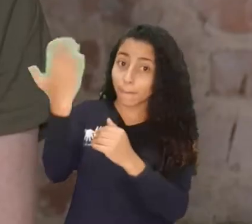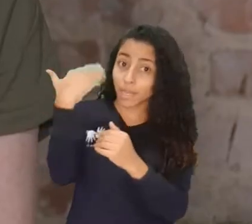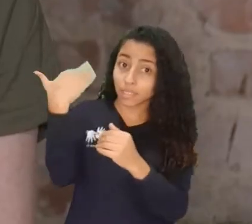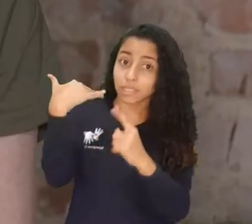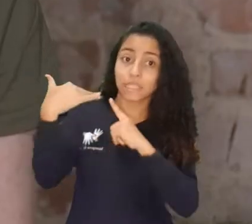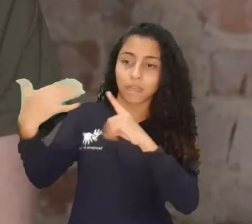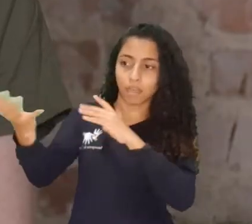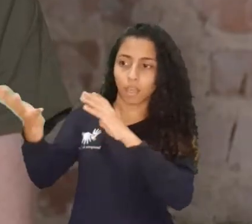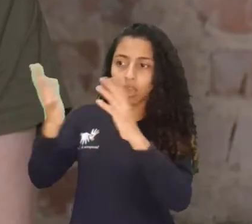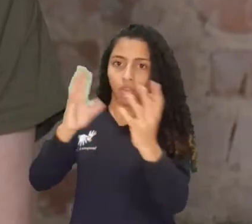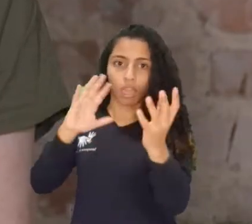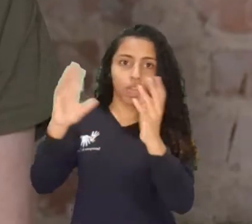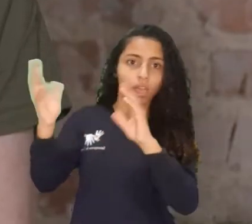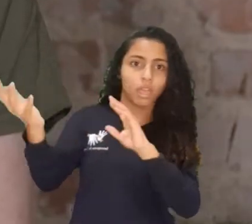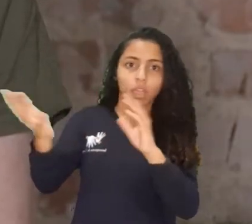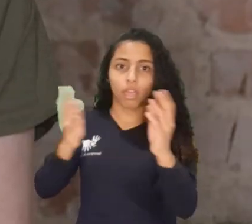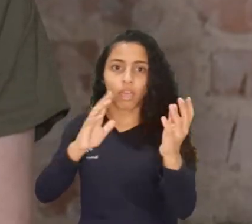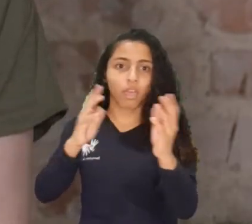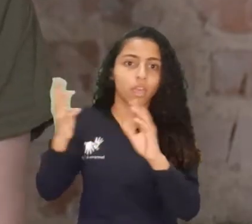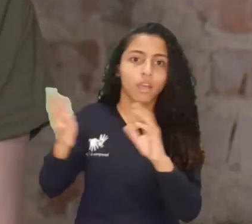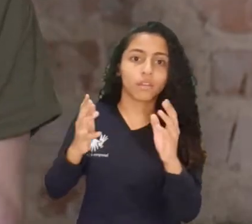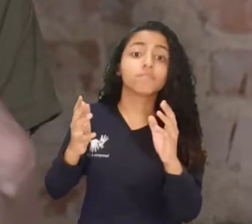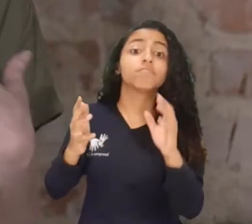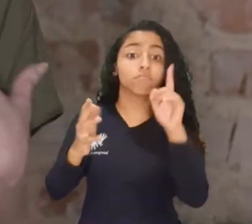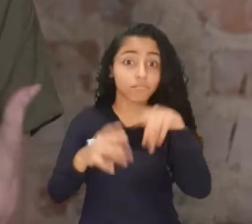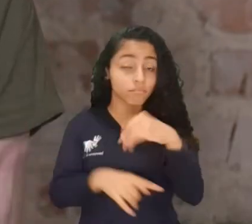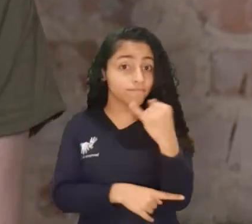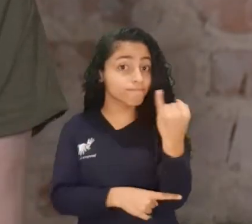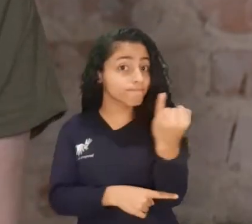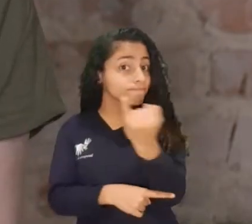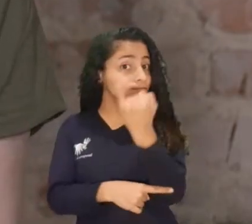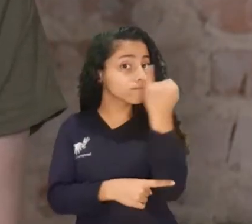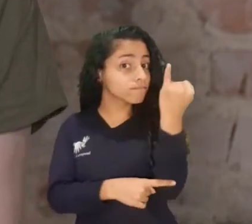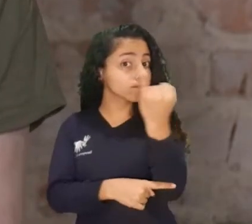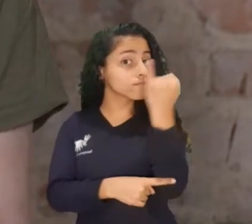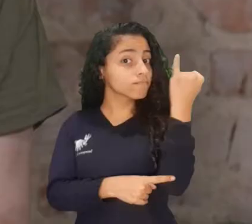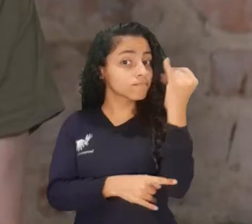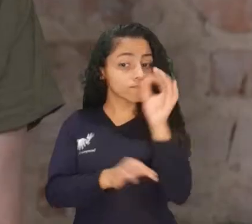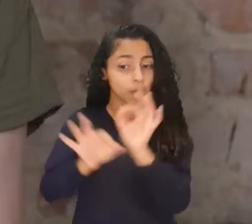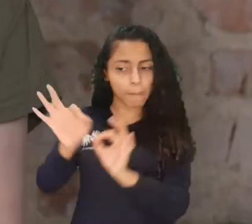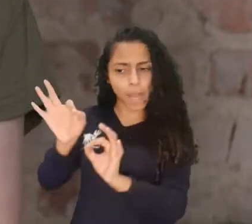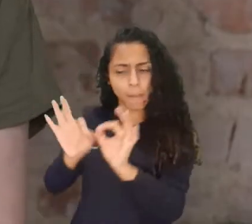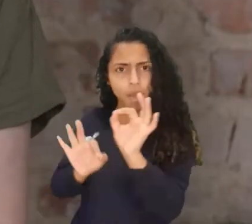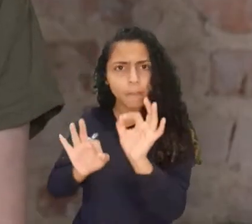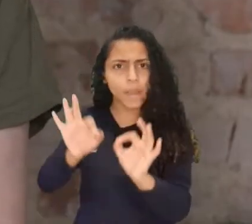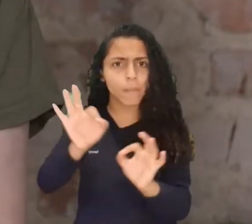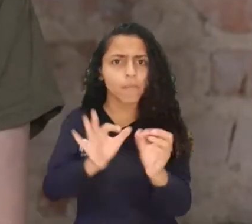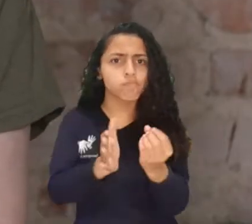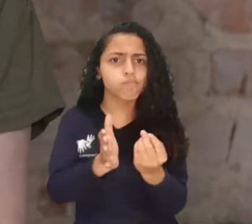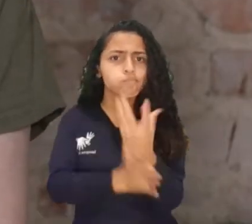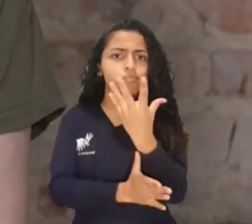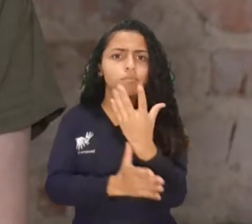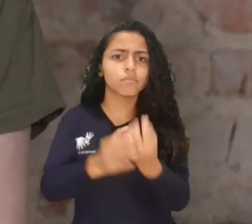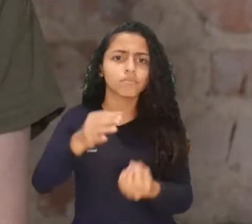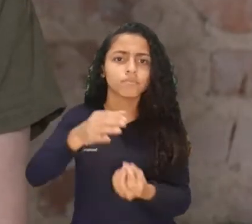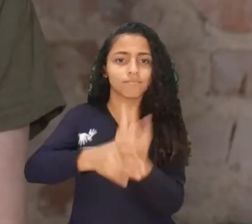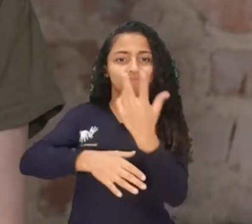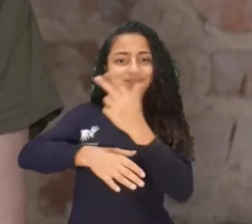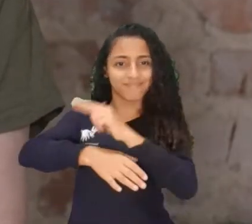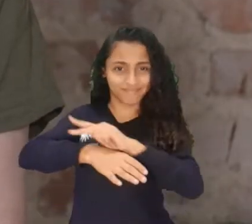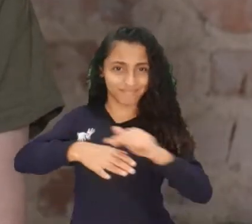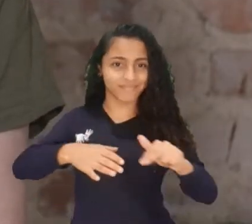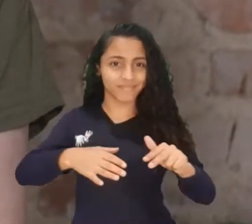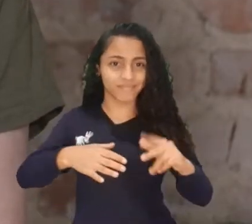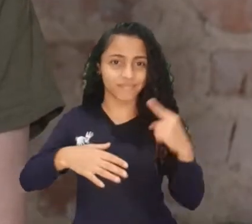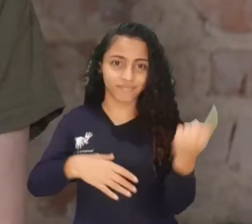ela desempenhou um papel bastante importante na modelagem, né, na formação da biodiversidade que nós conhecemos hoje,